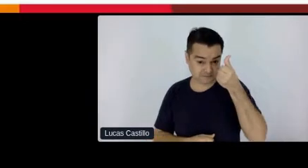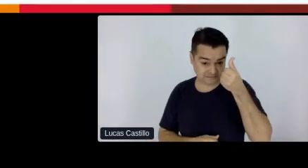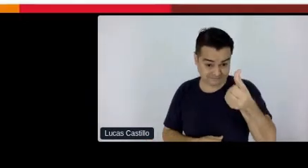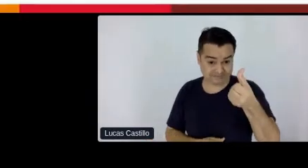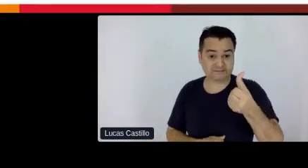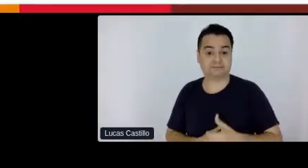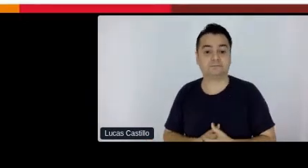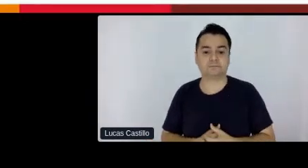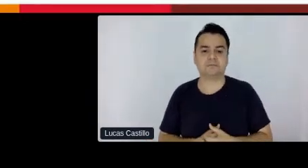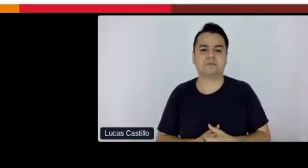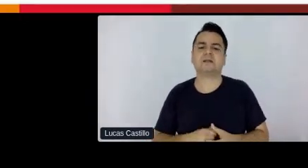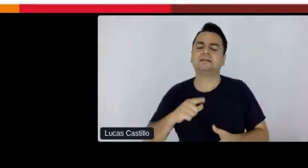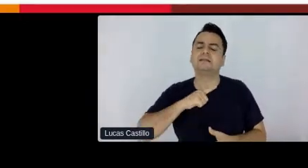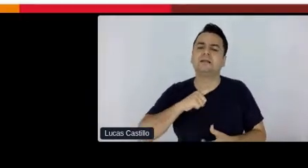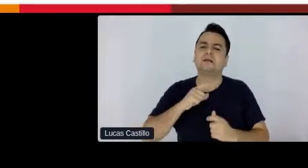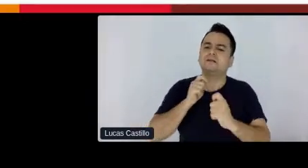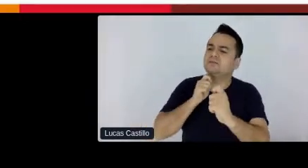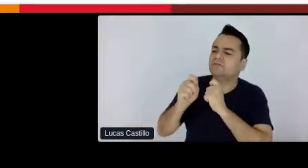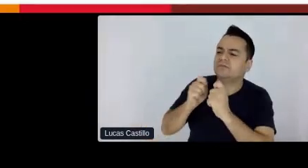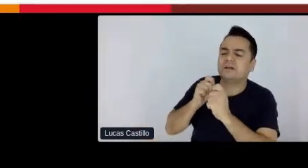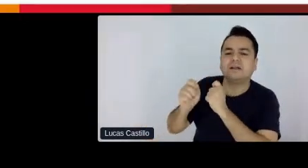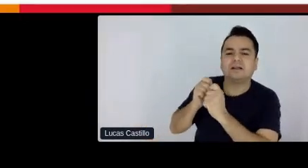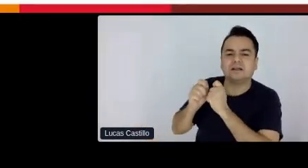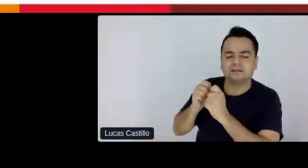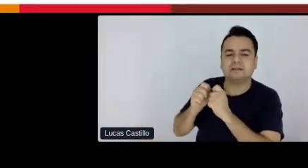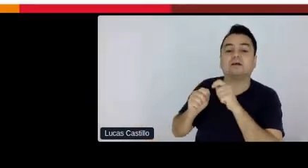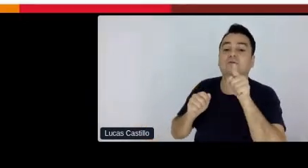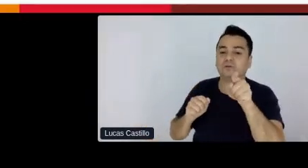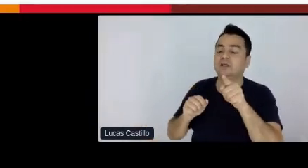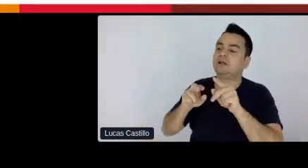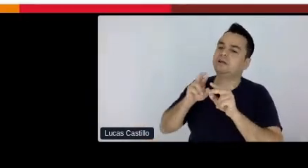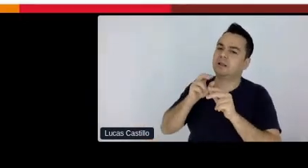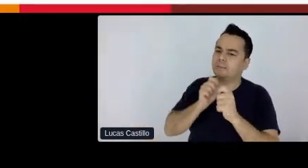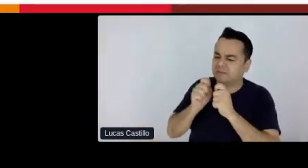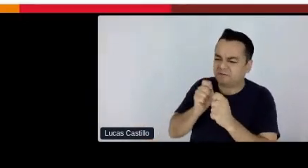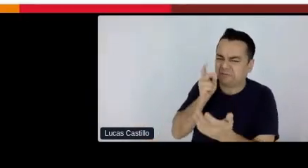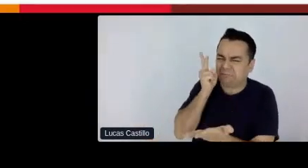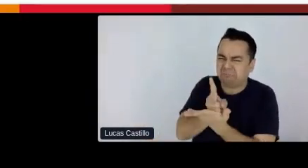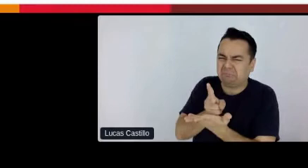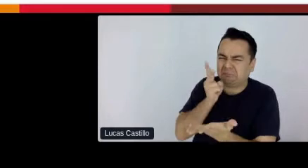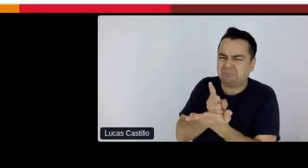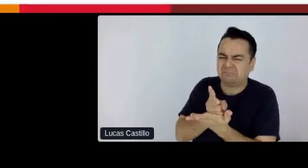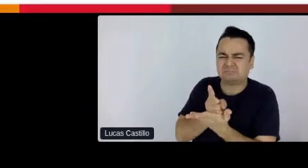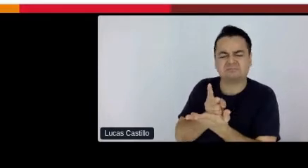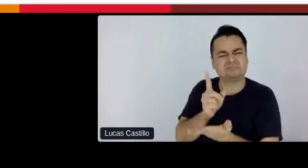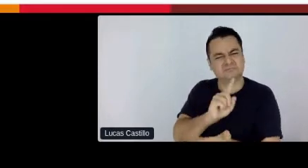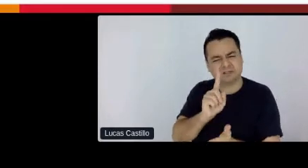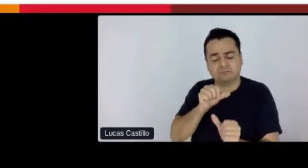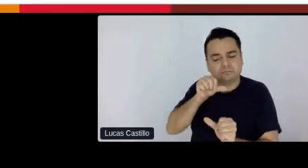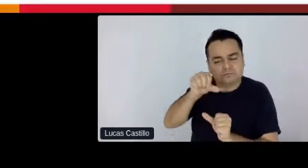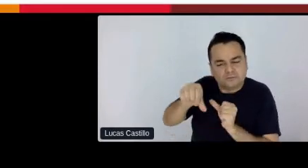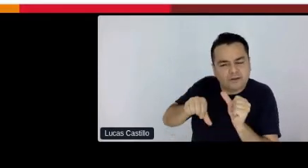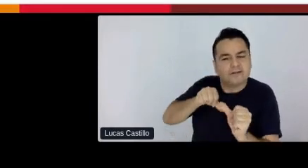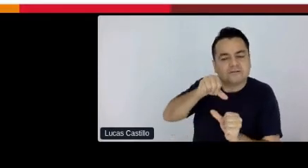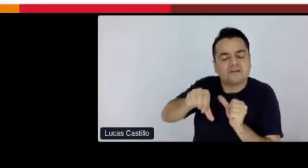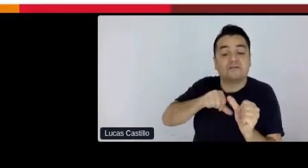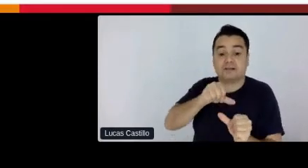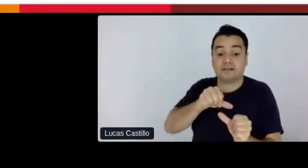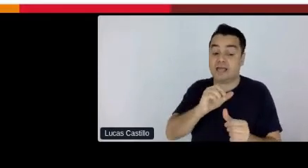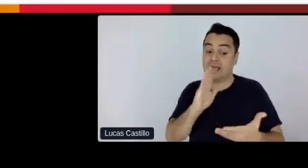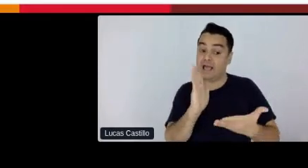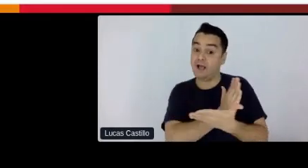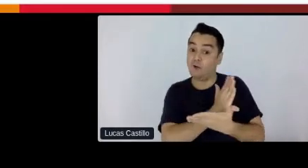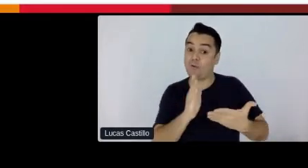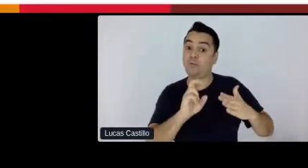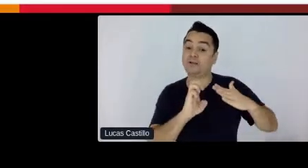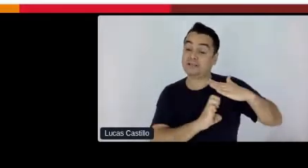fala formas diferentes, né, diferenciadas de entrevista. O que quer dizer esse ponto? Existem algumas empresas que estão fazendo o processo